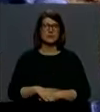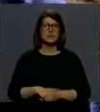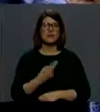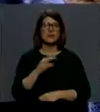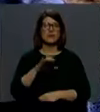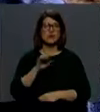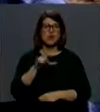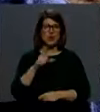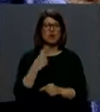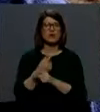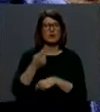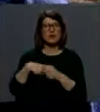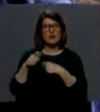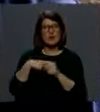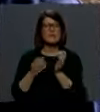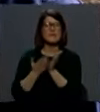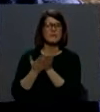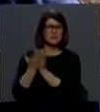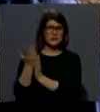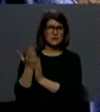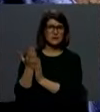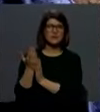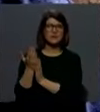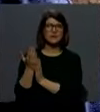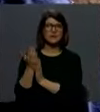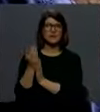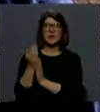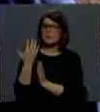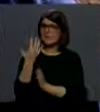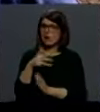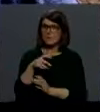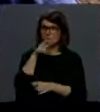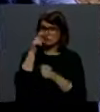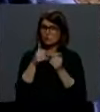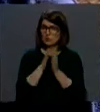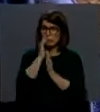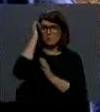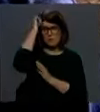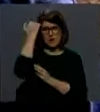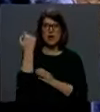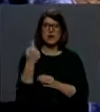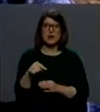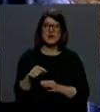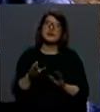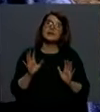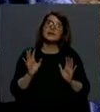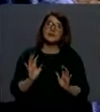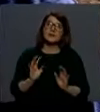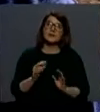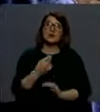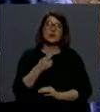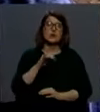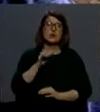coisas e que vai a mantendo as coisas, está mal para toda a gente. Isso vai ser mal para todos. Mas ainda se o Nicole se